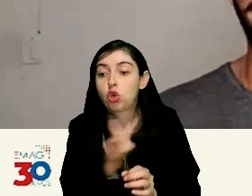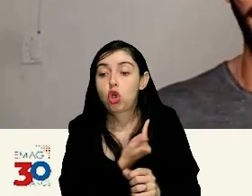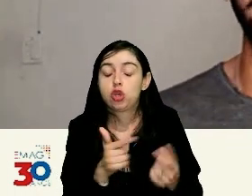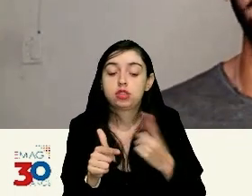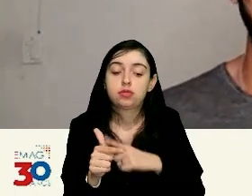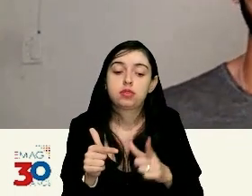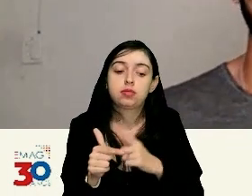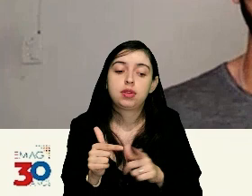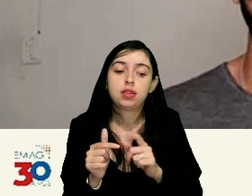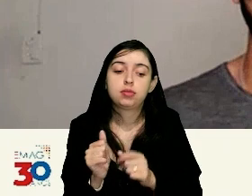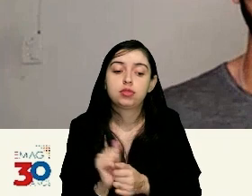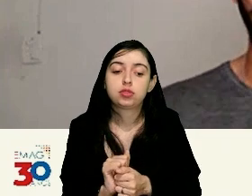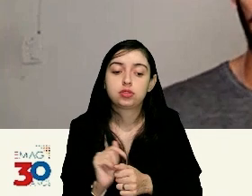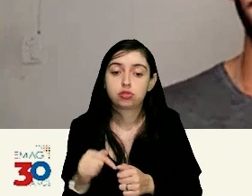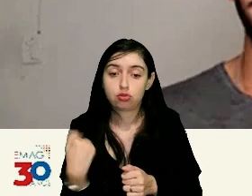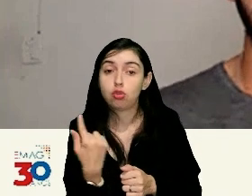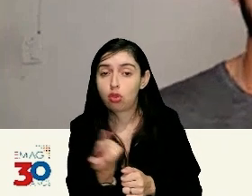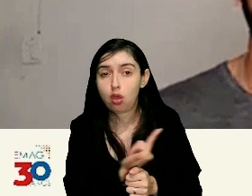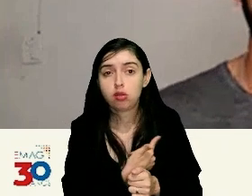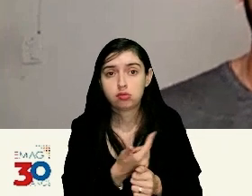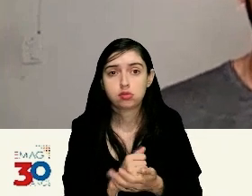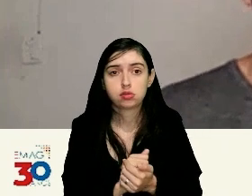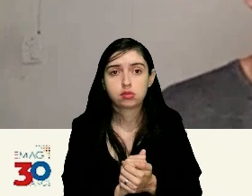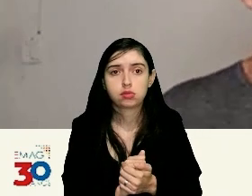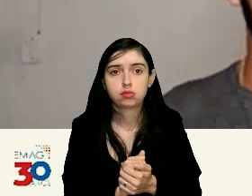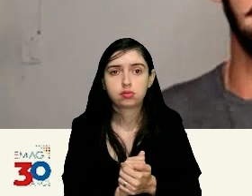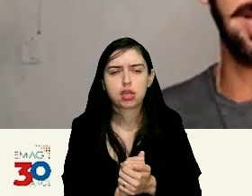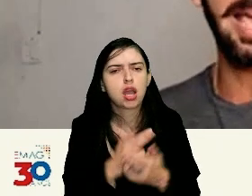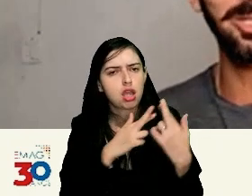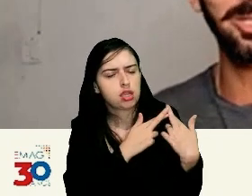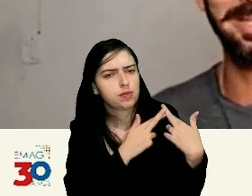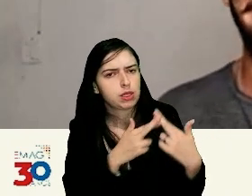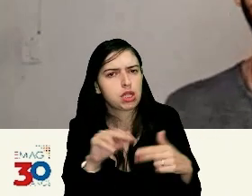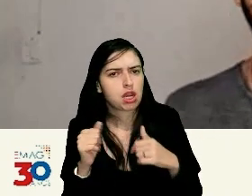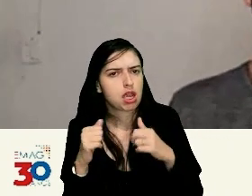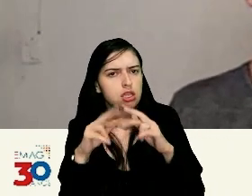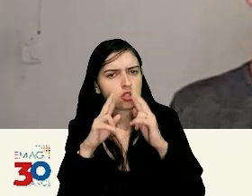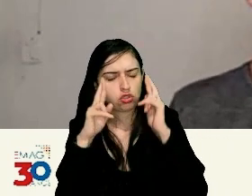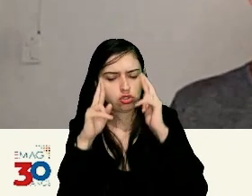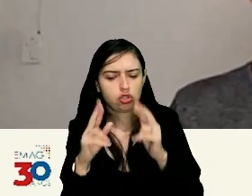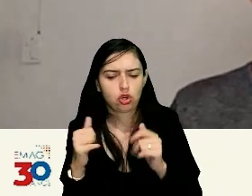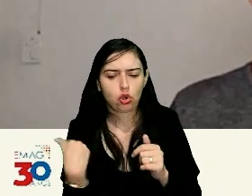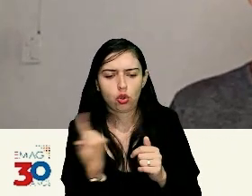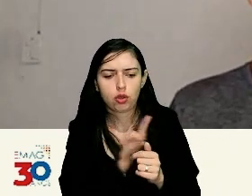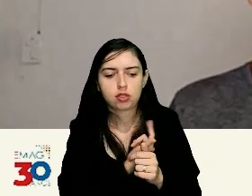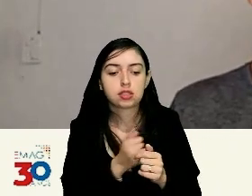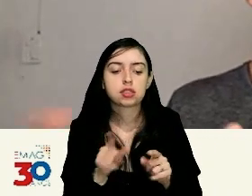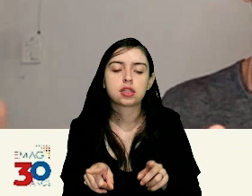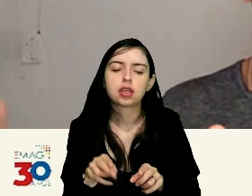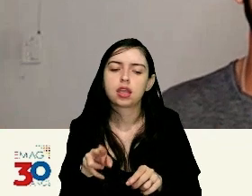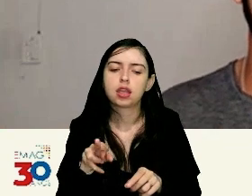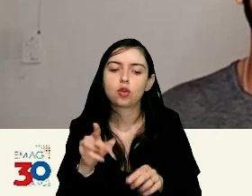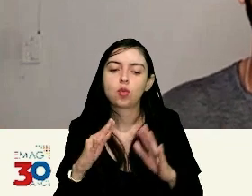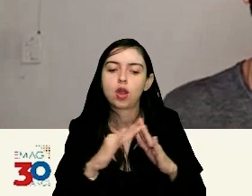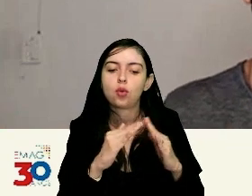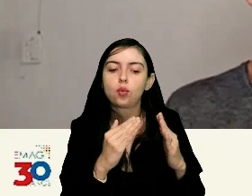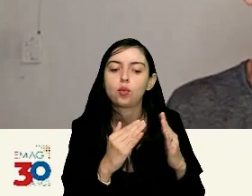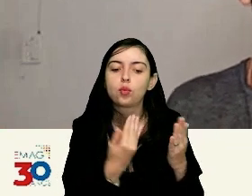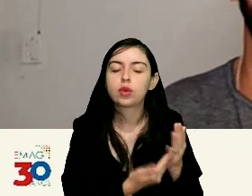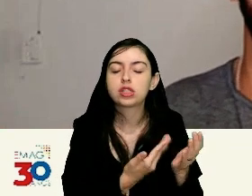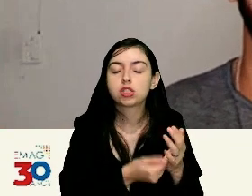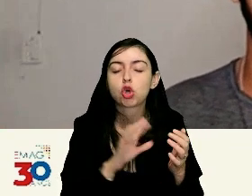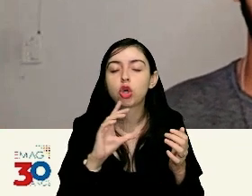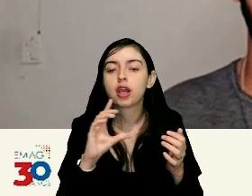os nossos problemas, são as nossas responsabilidades, assim como as creches, né? Quem que luta pelas creches são